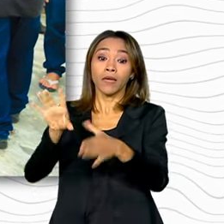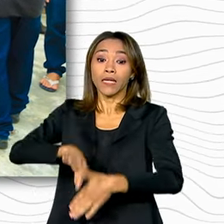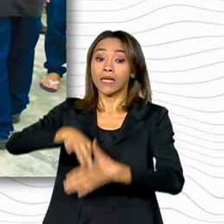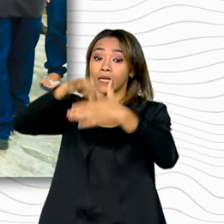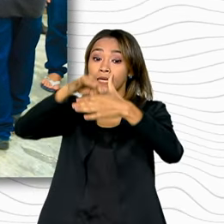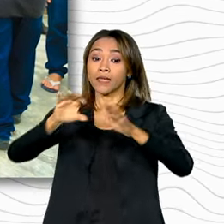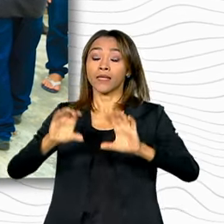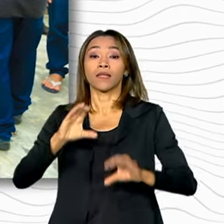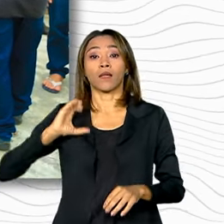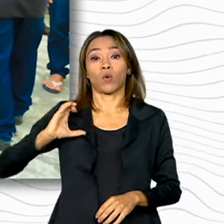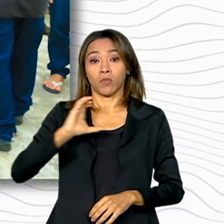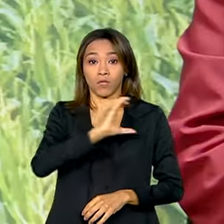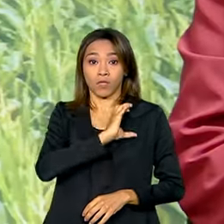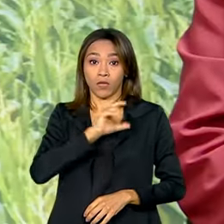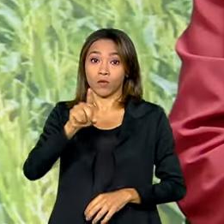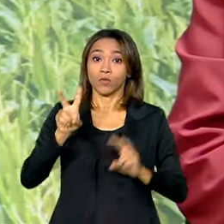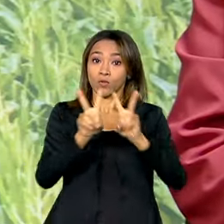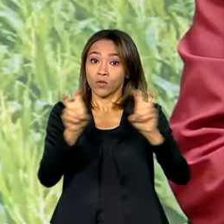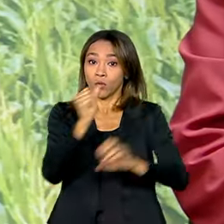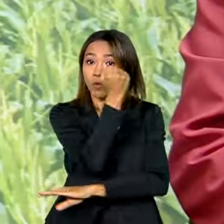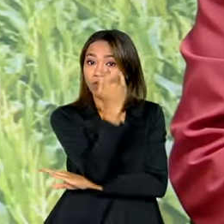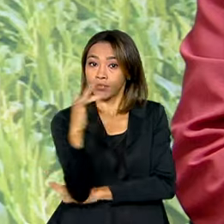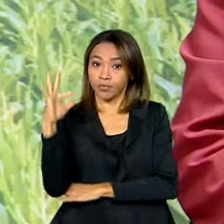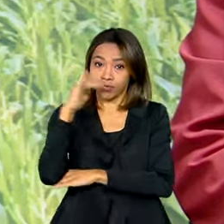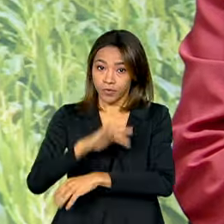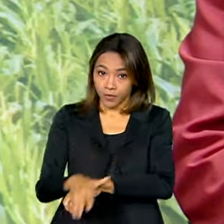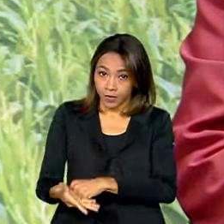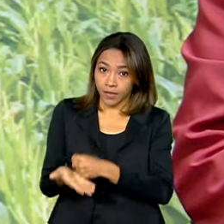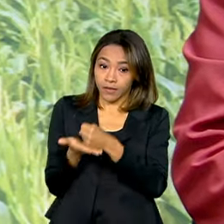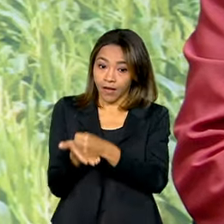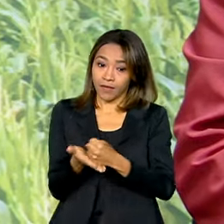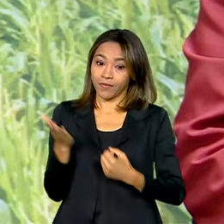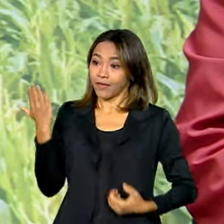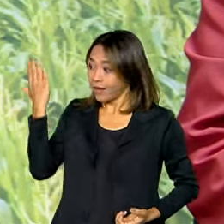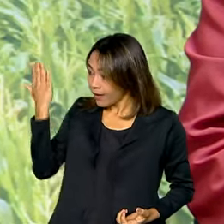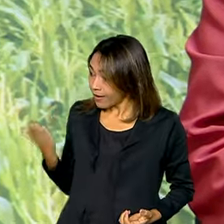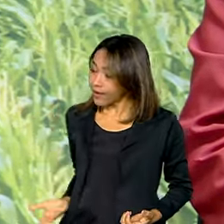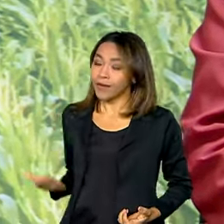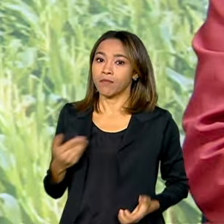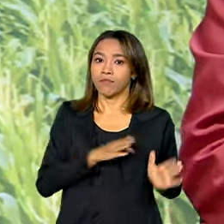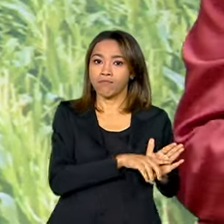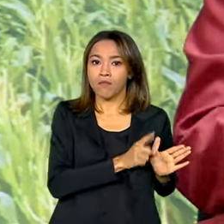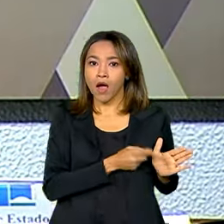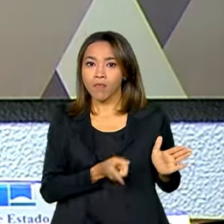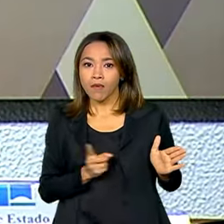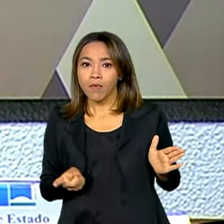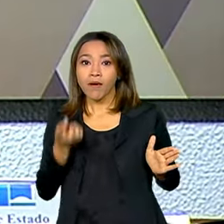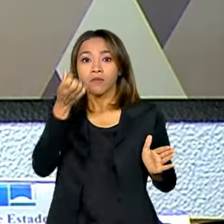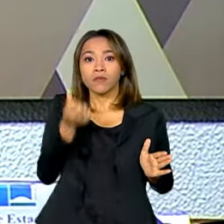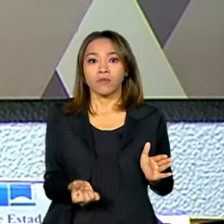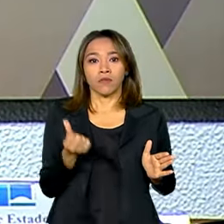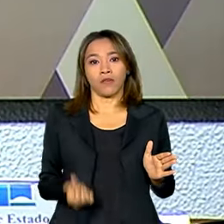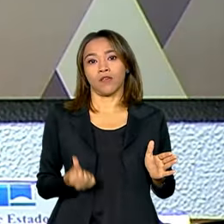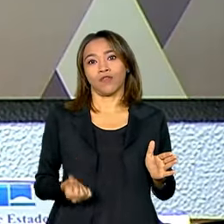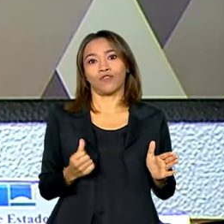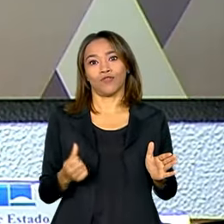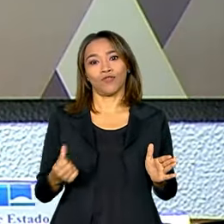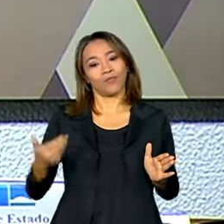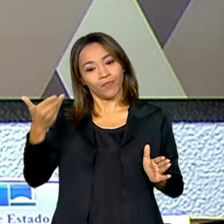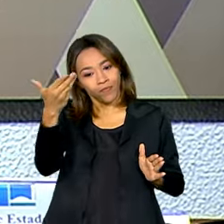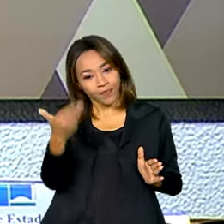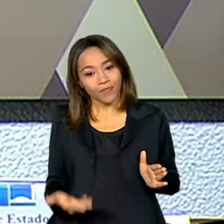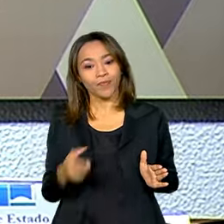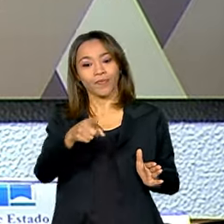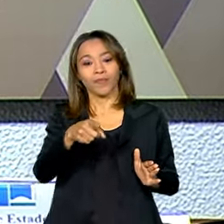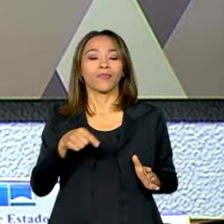e Desenvolvimento Sustentável. André de Paula está no 6º mandato como deputado federal, mandato do